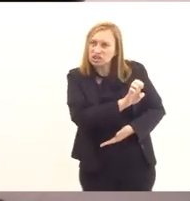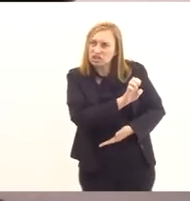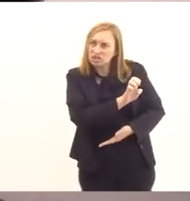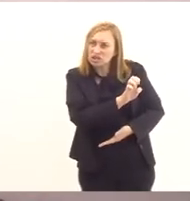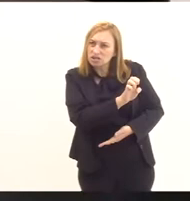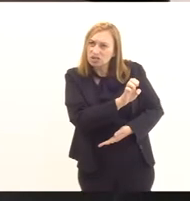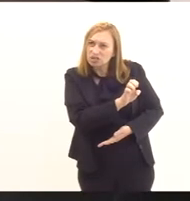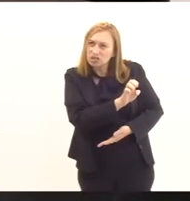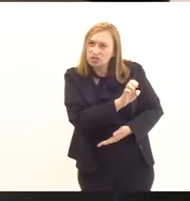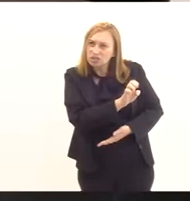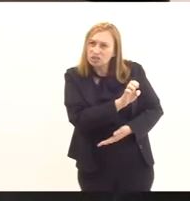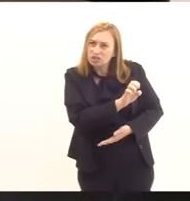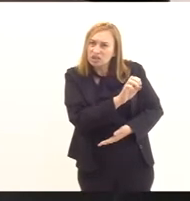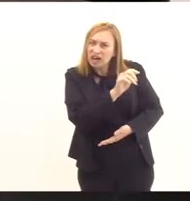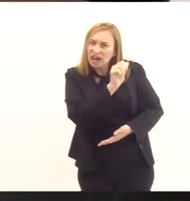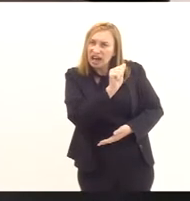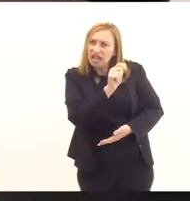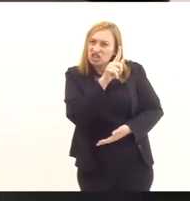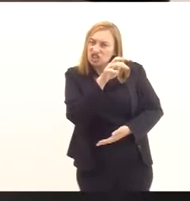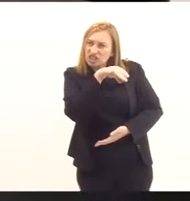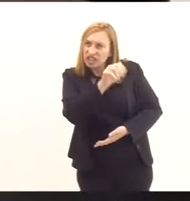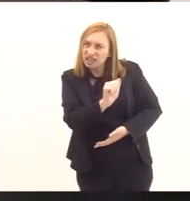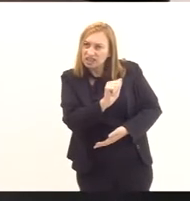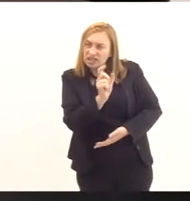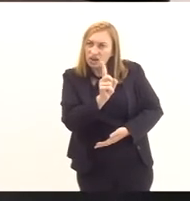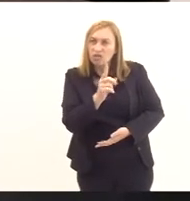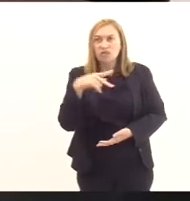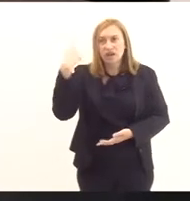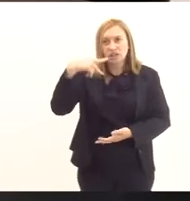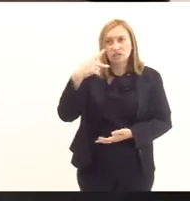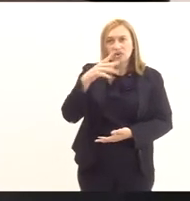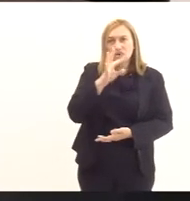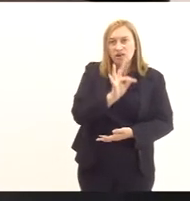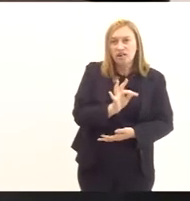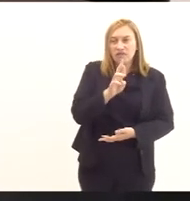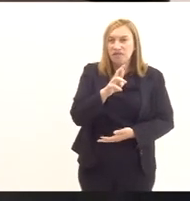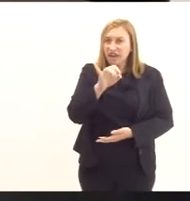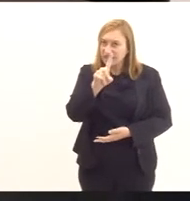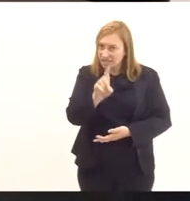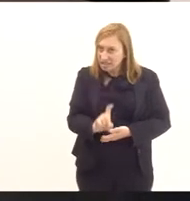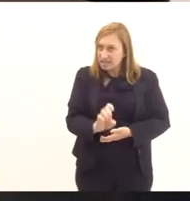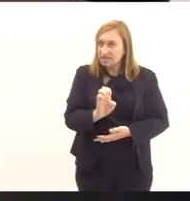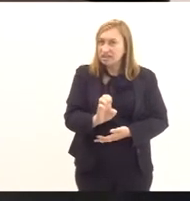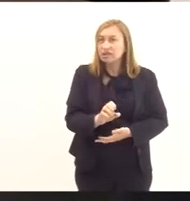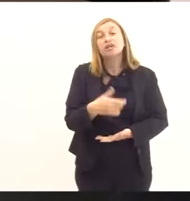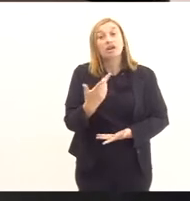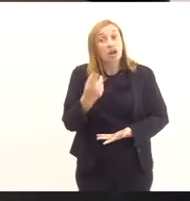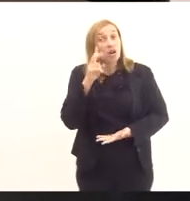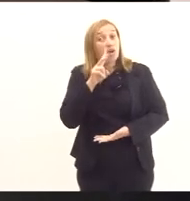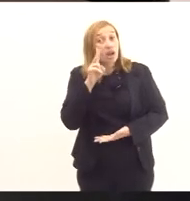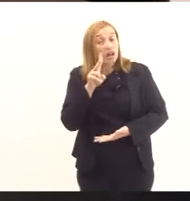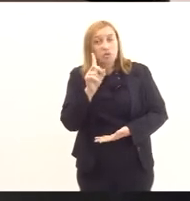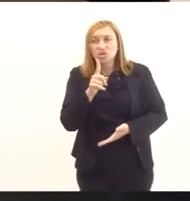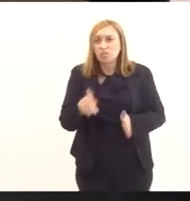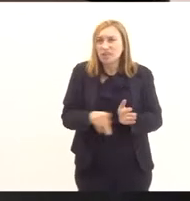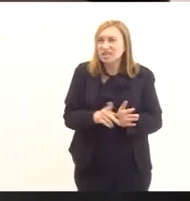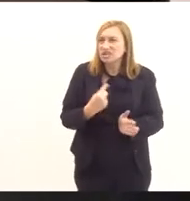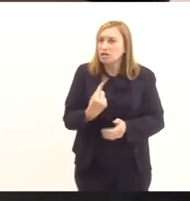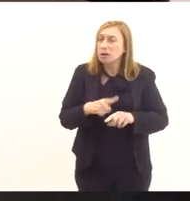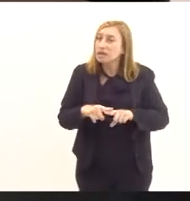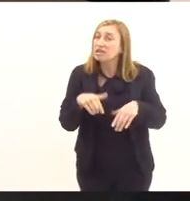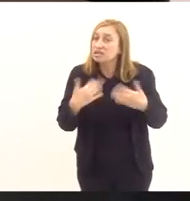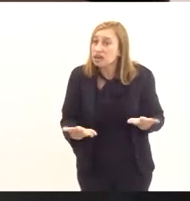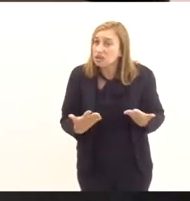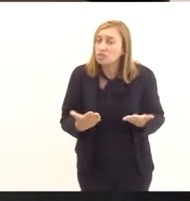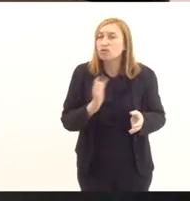e o pedido foi seu para janela está presente não foi do vereador Fred foi do vereador foi vereador Fred eu me lembro que não partiu de nós então assim